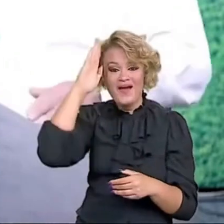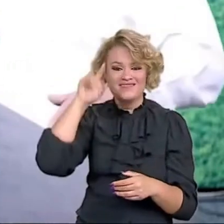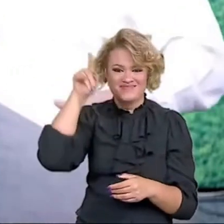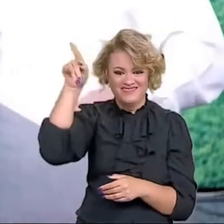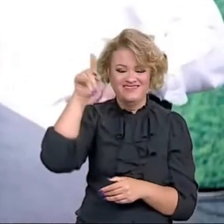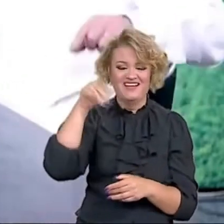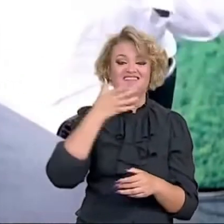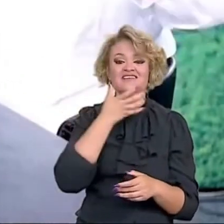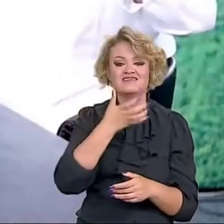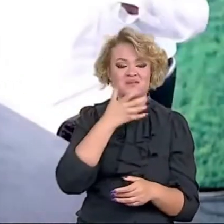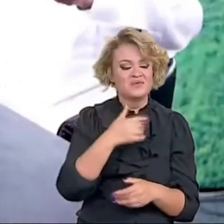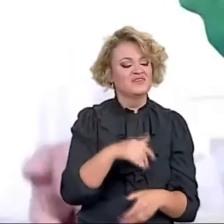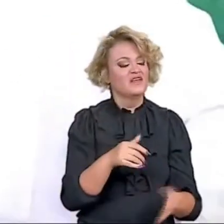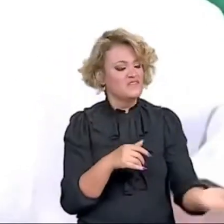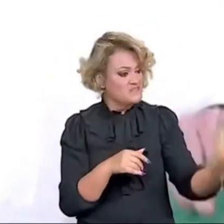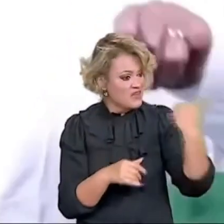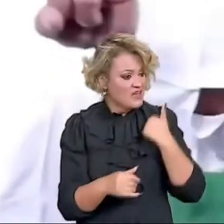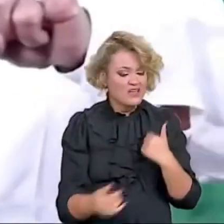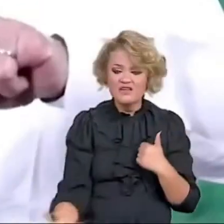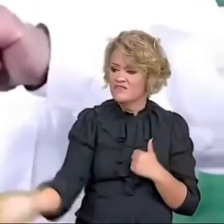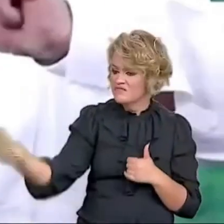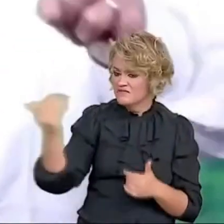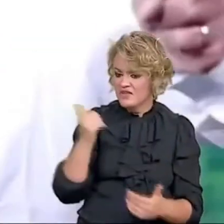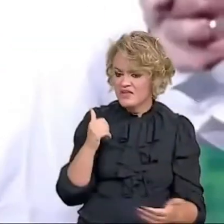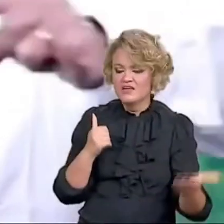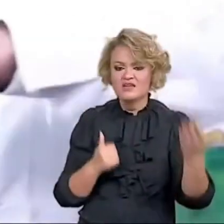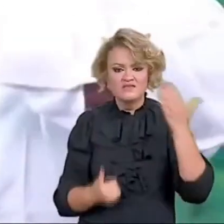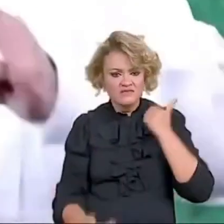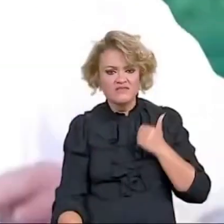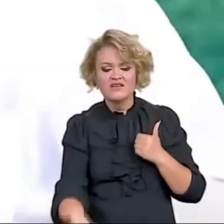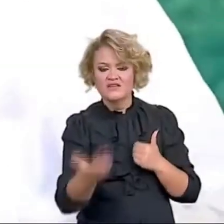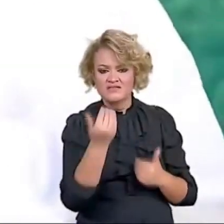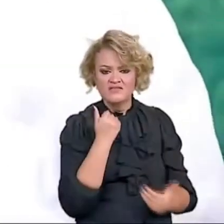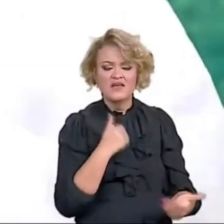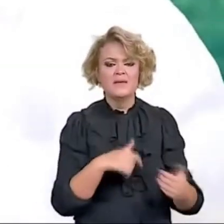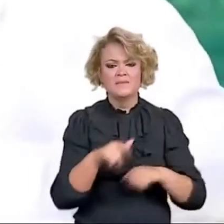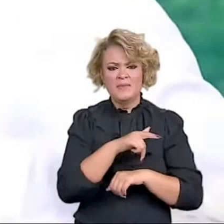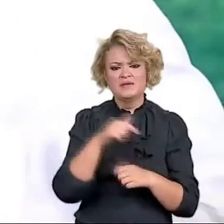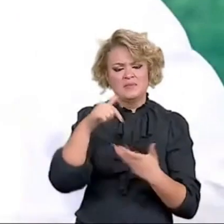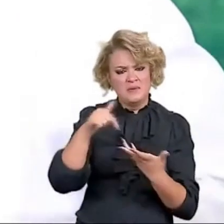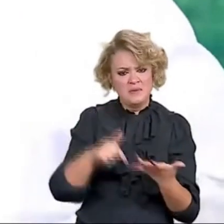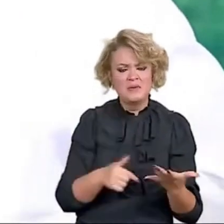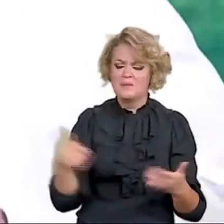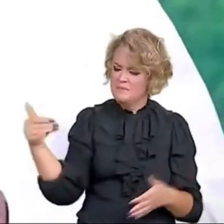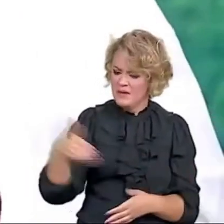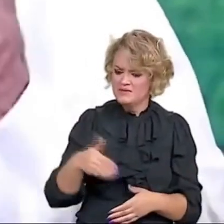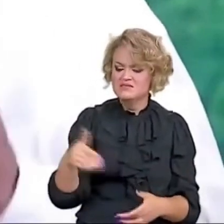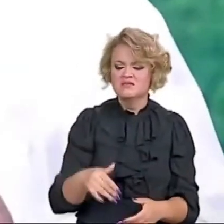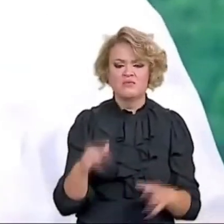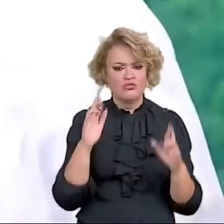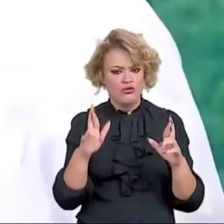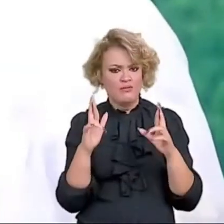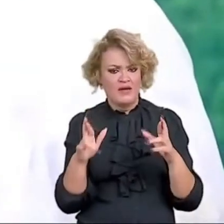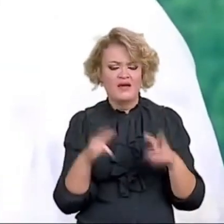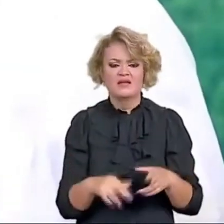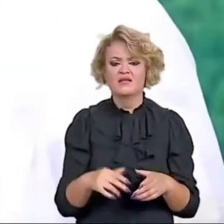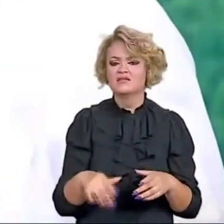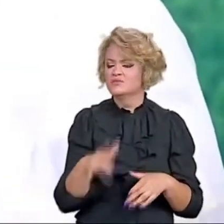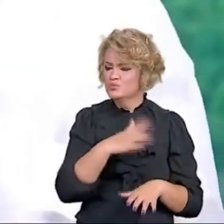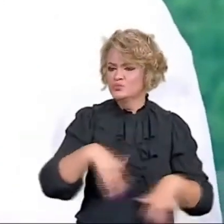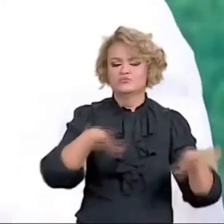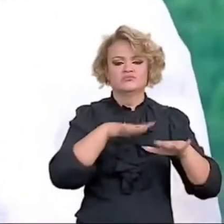final do ano. É bom que apareça o Biden, é bom que apareça a Alemanha, a França, a Inglaterra, é bom que apareça, sabe, a China, todo